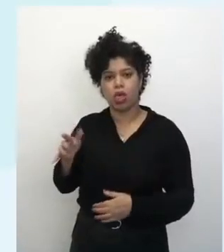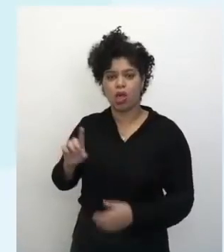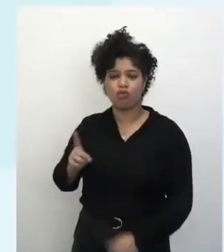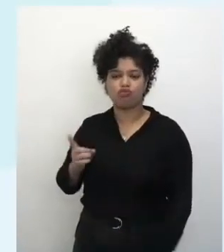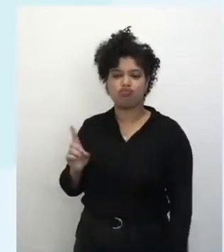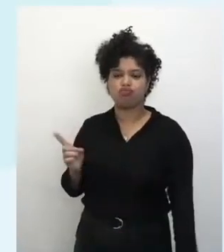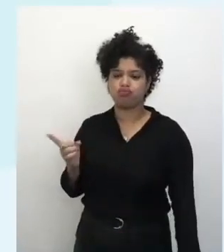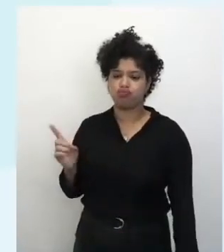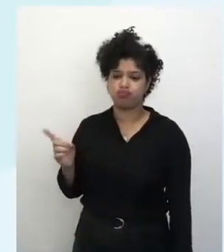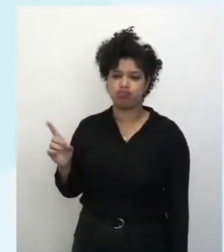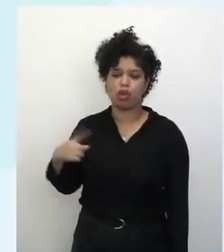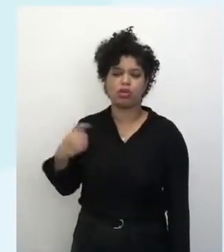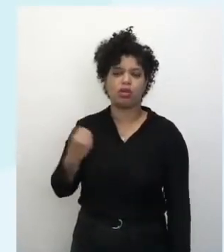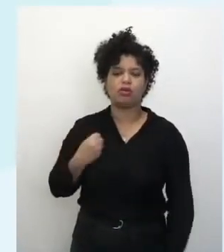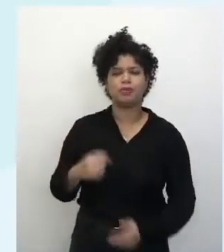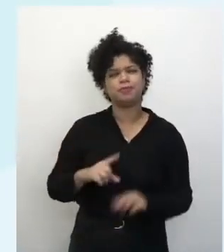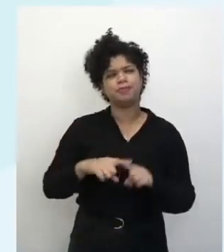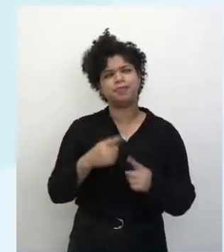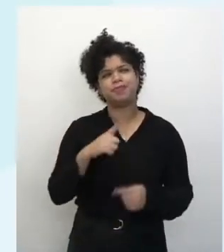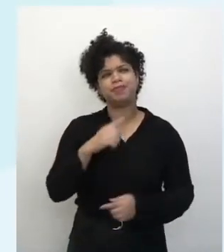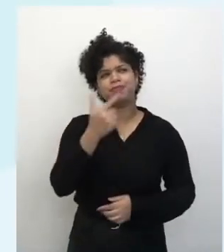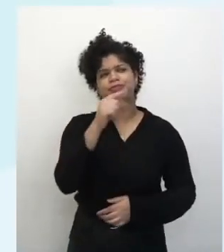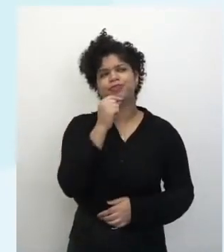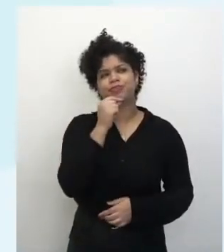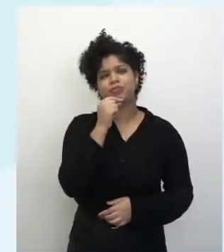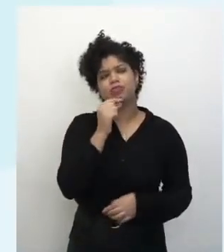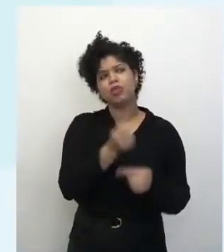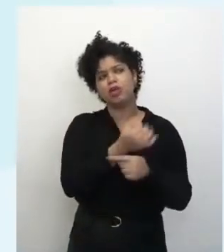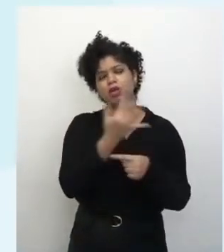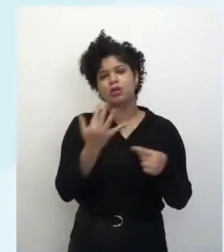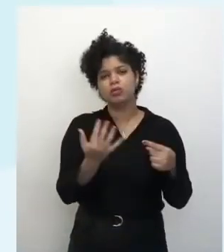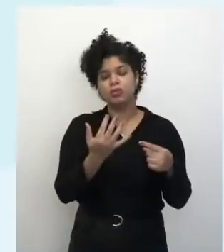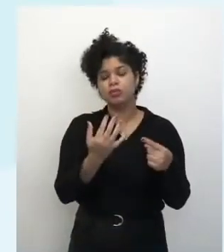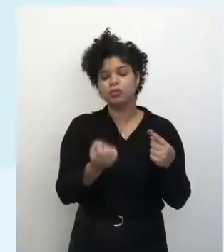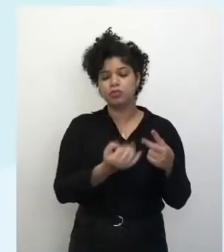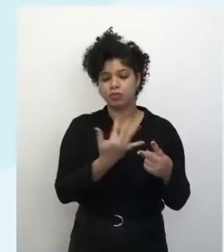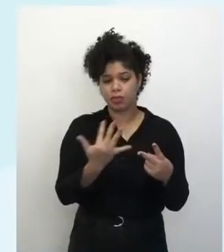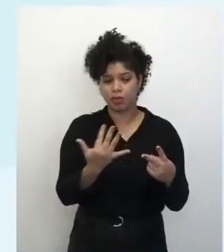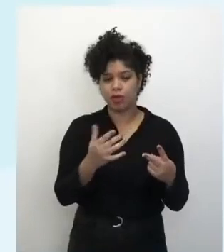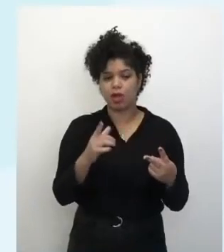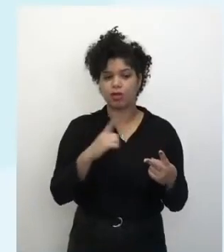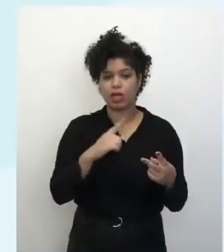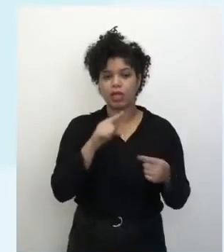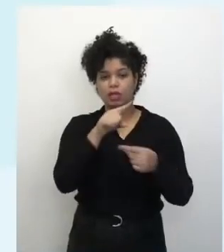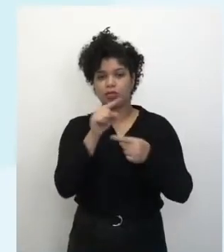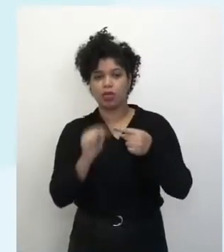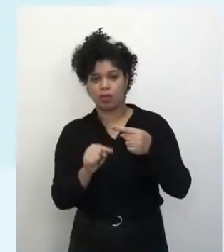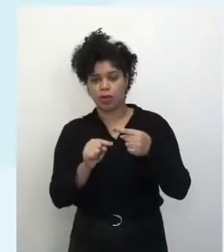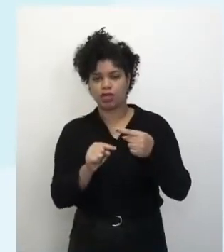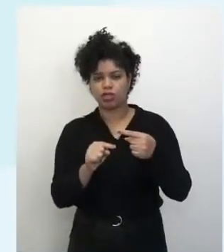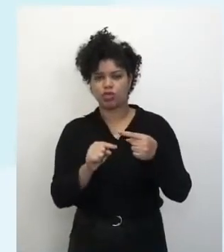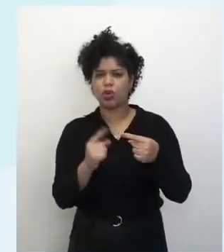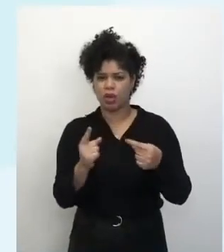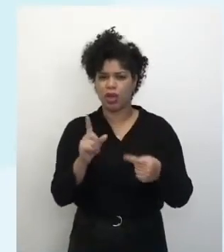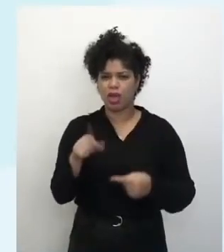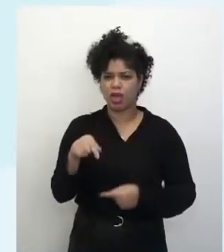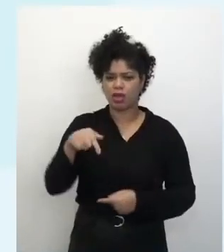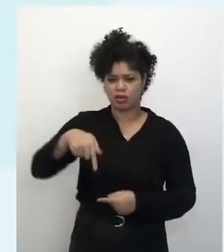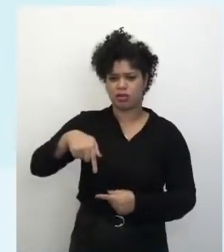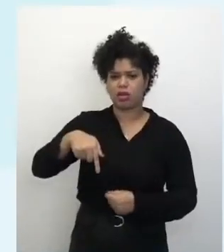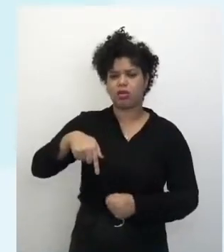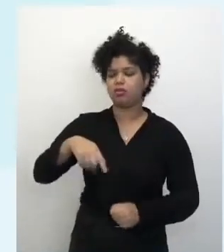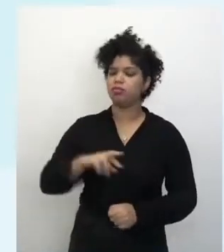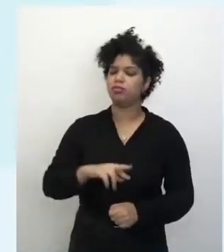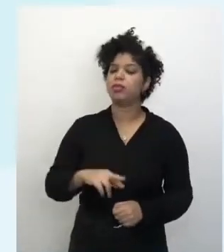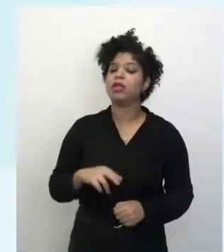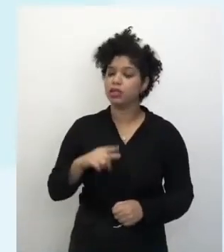não periódico. Ah, mas e se aparecer uma fração e tiver a raiz ou em cima ou embaixo, também é irracional? Também.